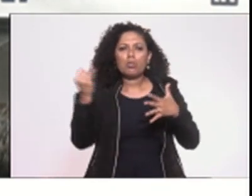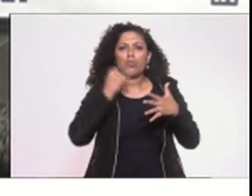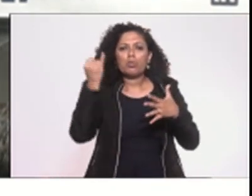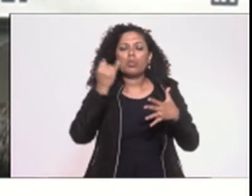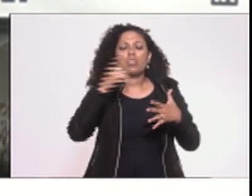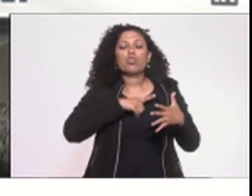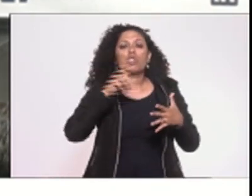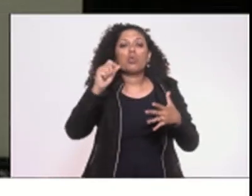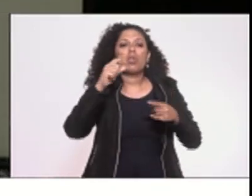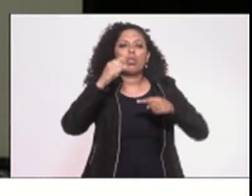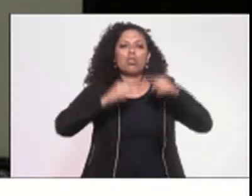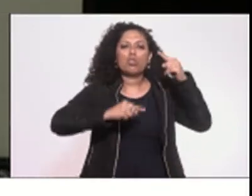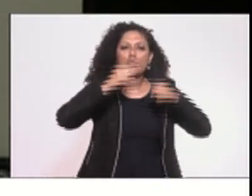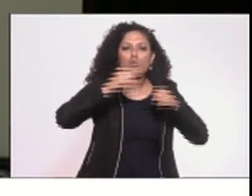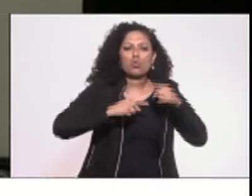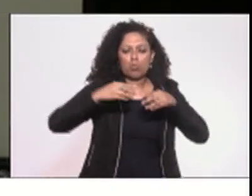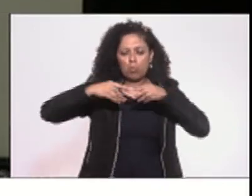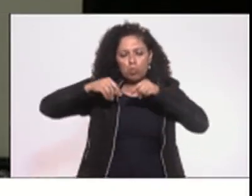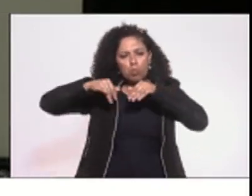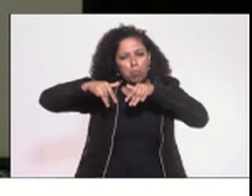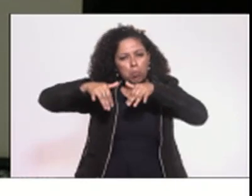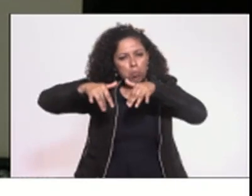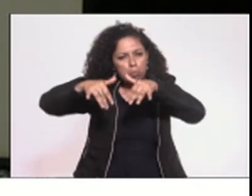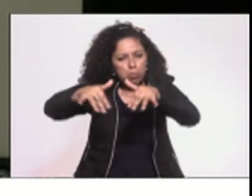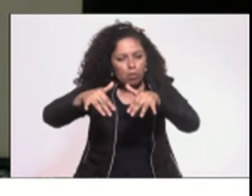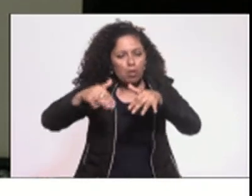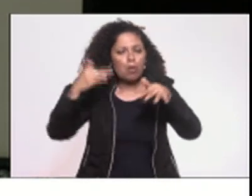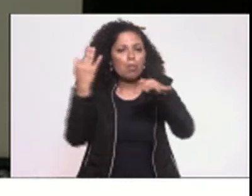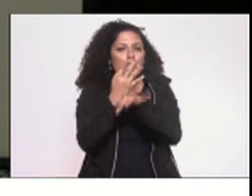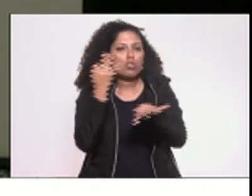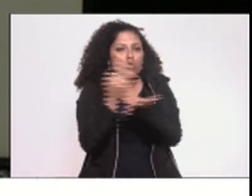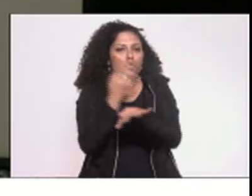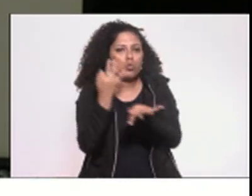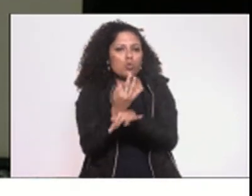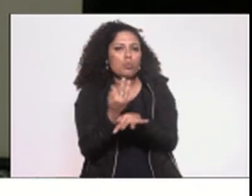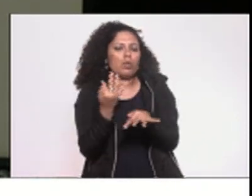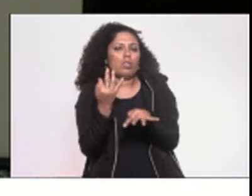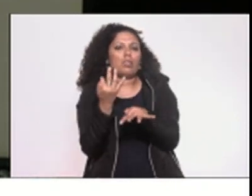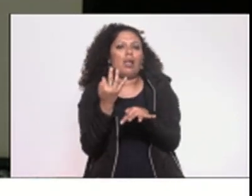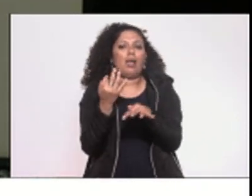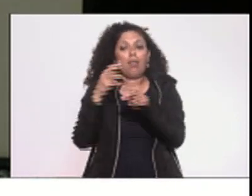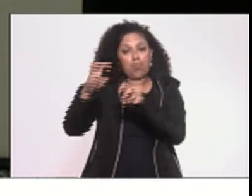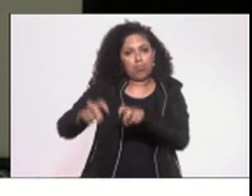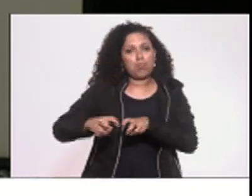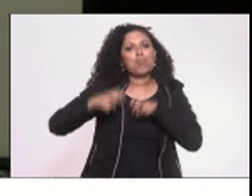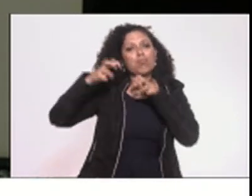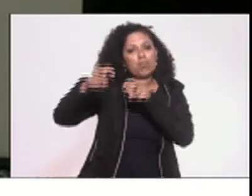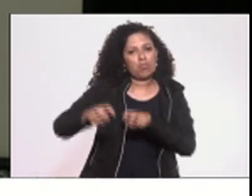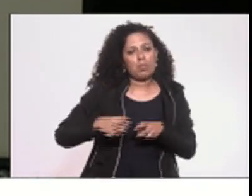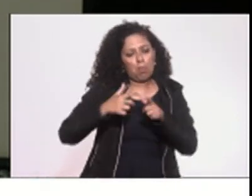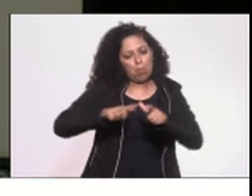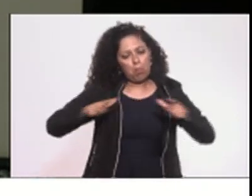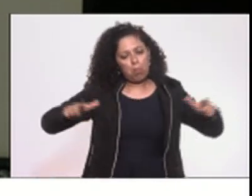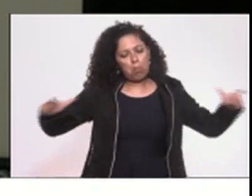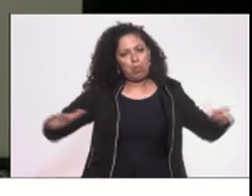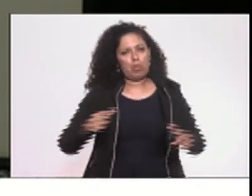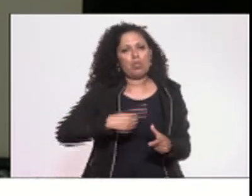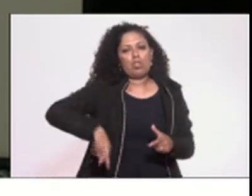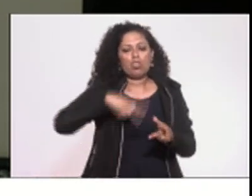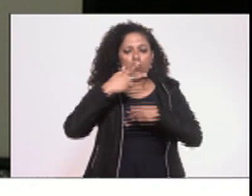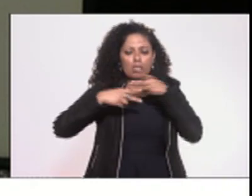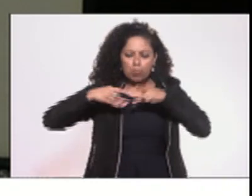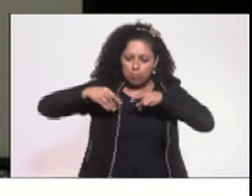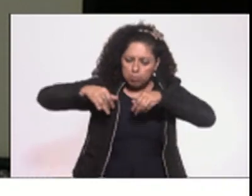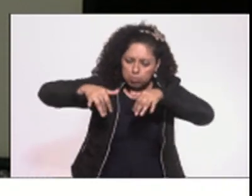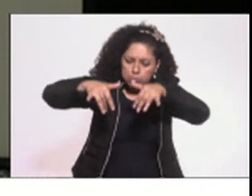insumos, Então, fertilizantes para que suportem essa produção agrícola. Em geral, quando a gente fala de